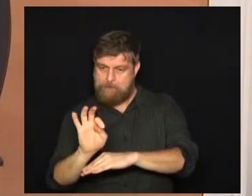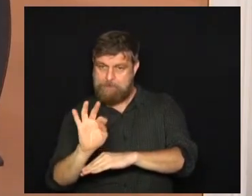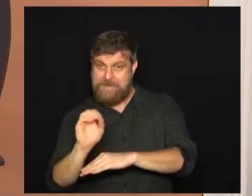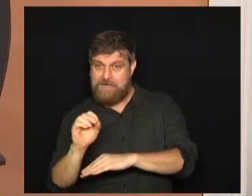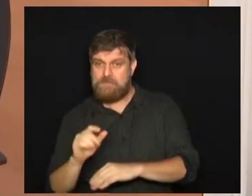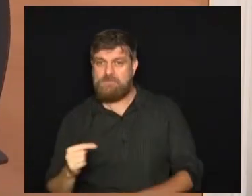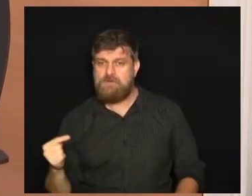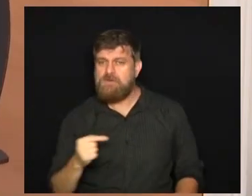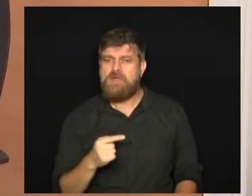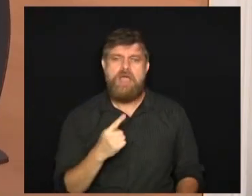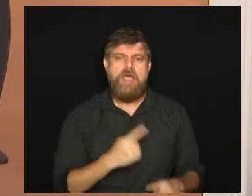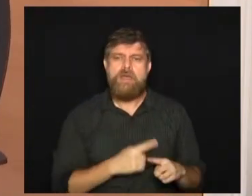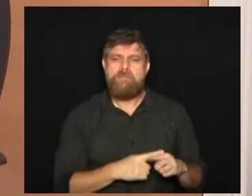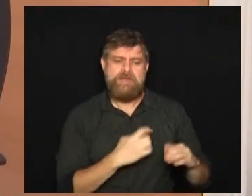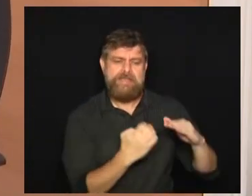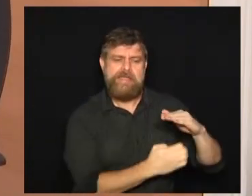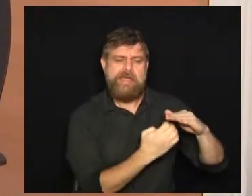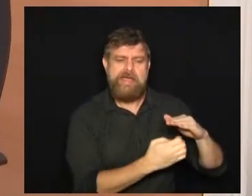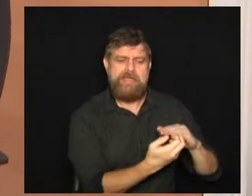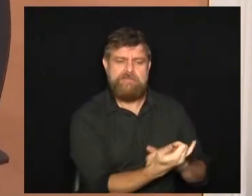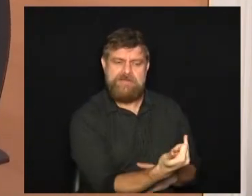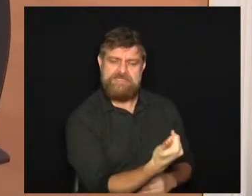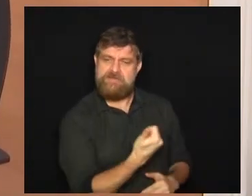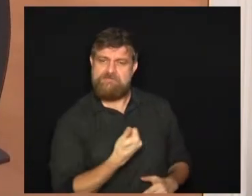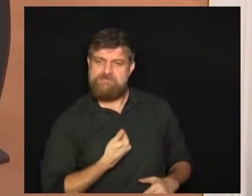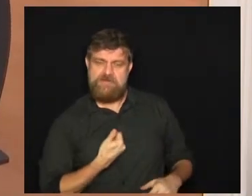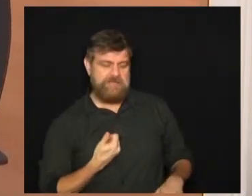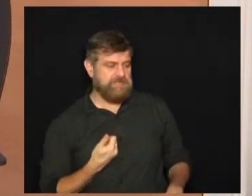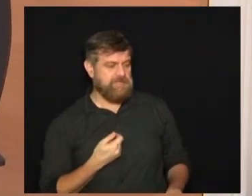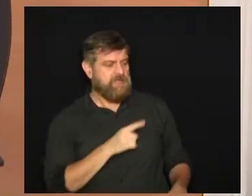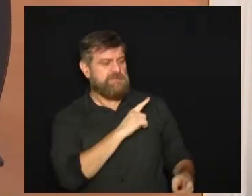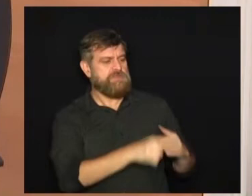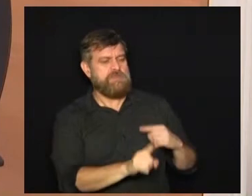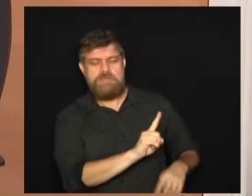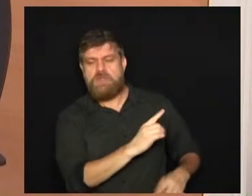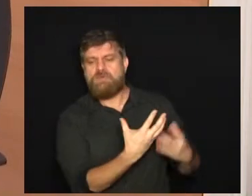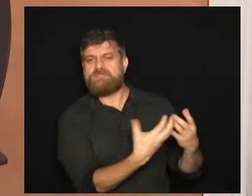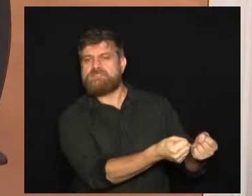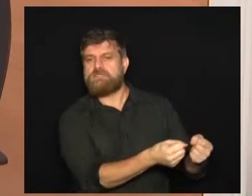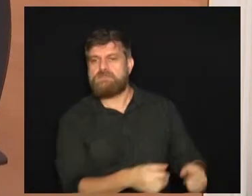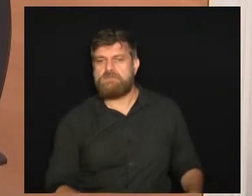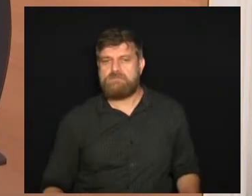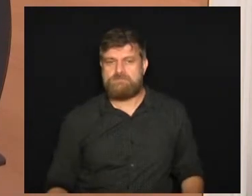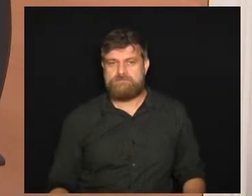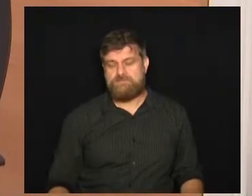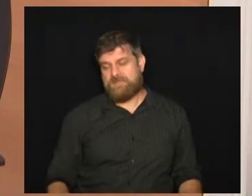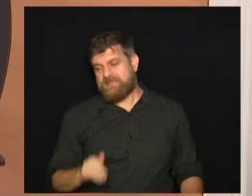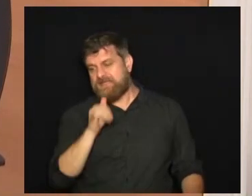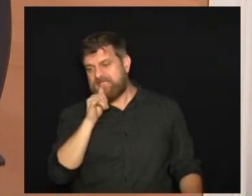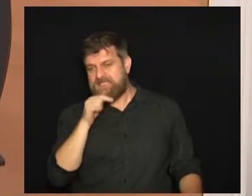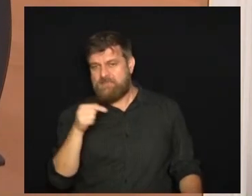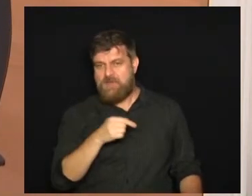não aceitação? Nós temos? Por parte das empresas? Sim, eu não contratei,